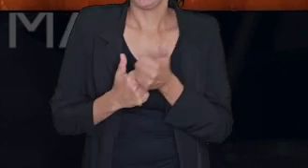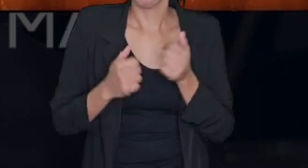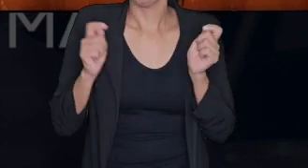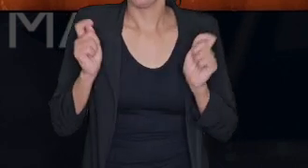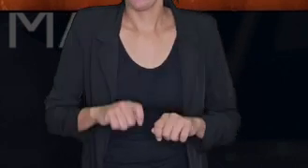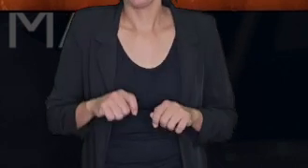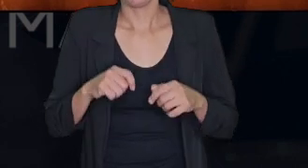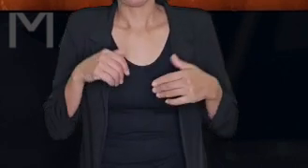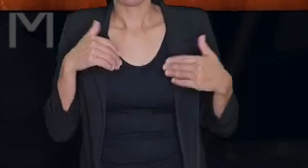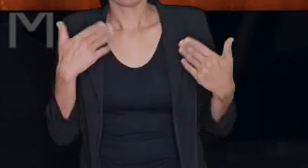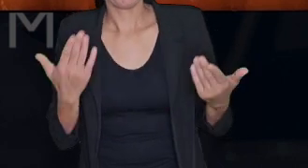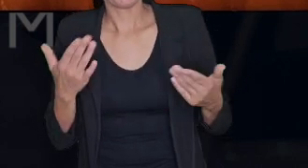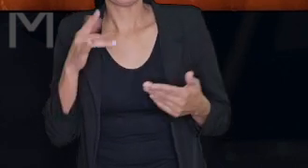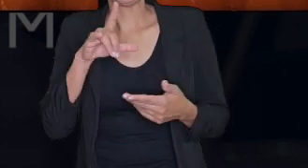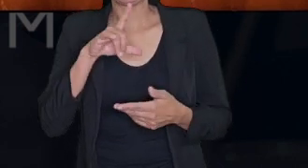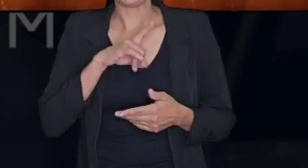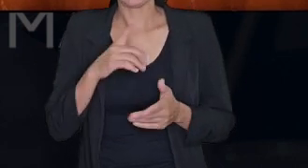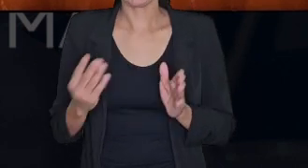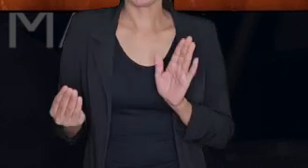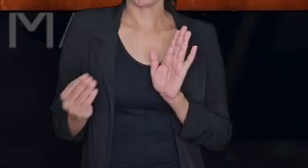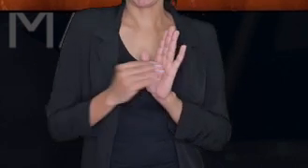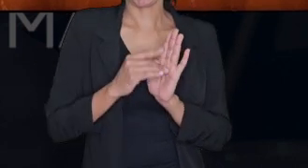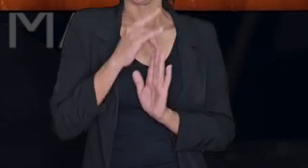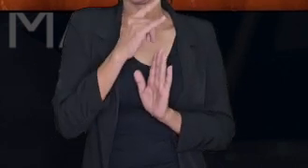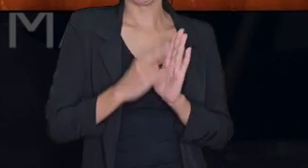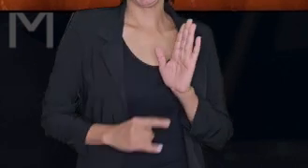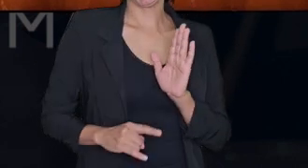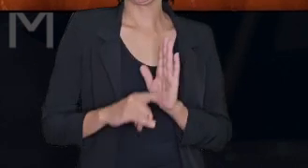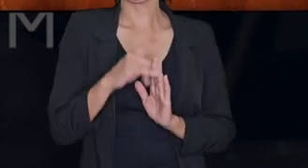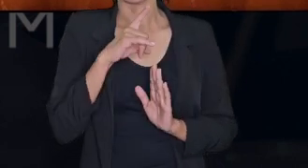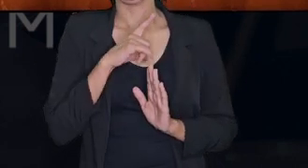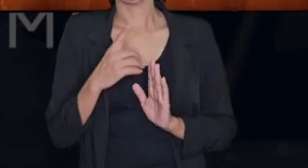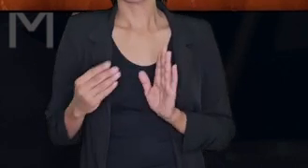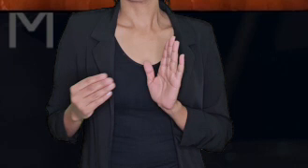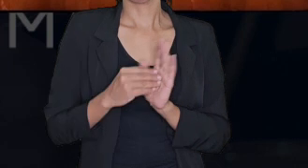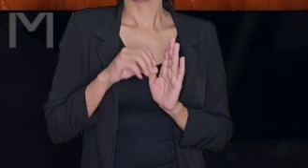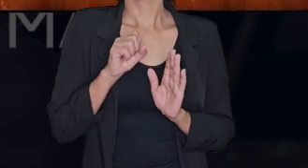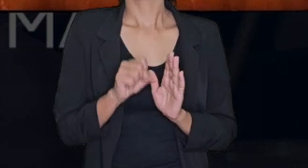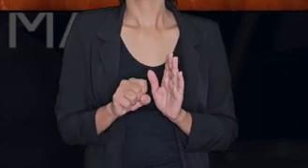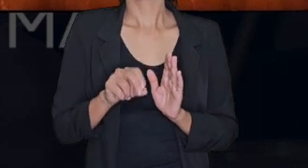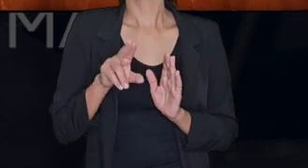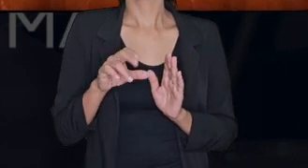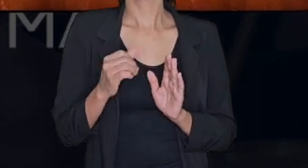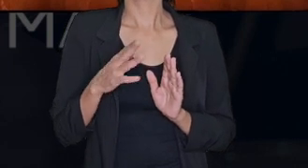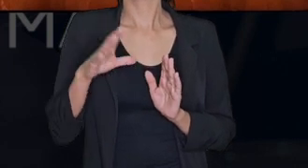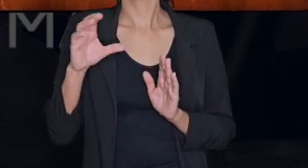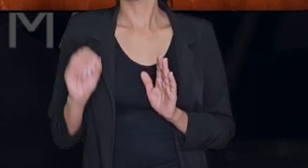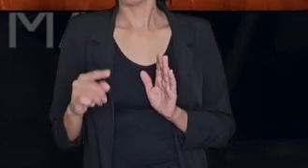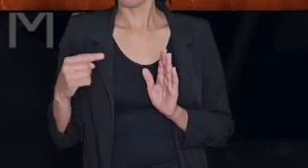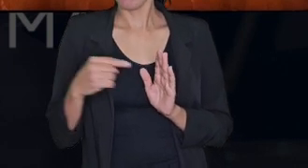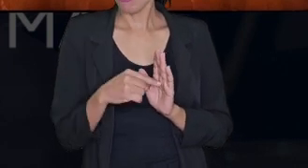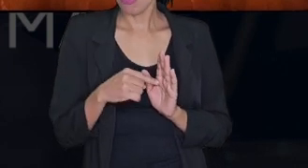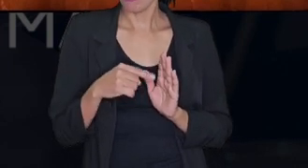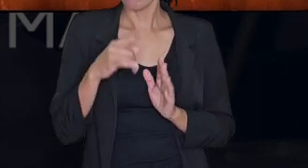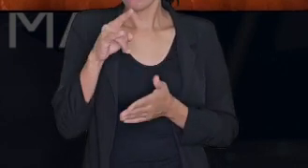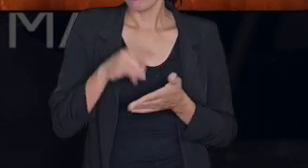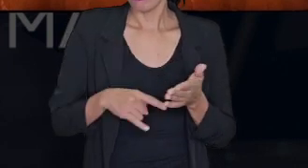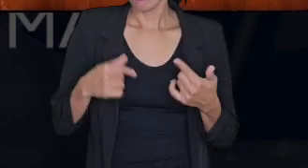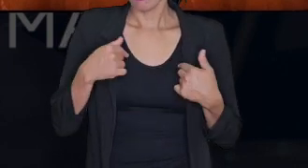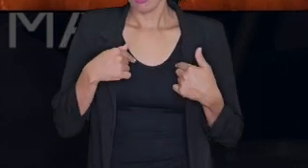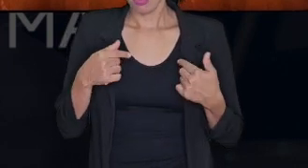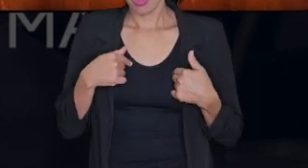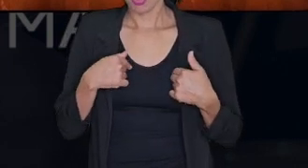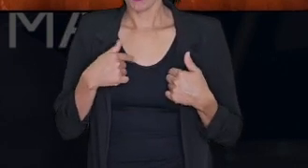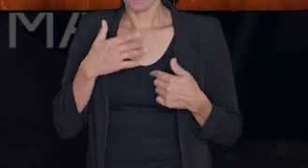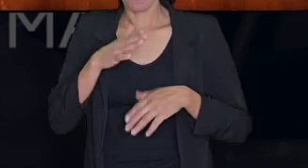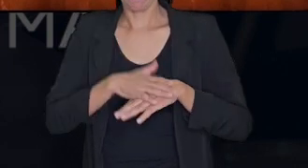sim, objeto de uma sucessão hereditária. Poxa, mas se eu coloco numa escritura pública de sucessão, né, escritura